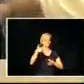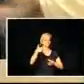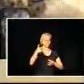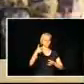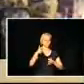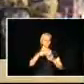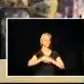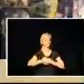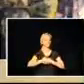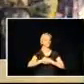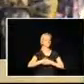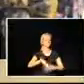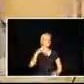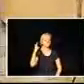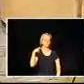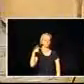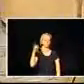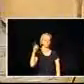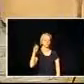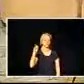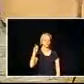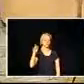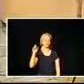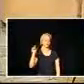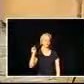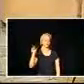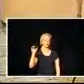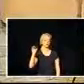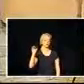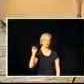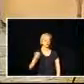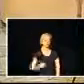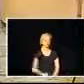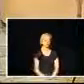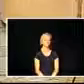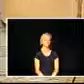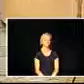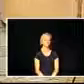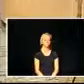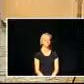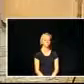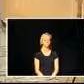Digão, pela lembrança. Ex-vereador Chico Negrini.